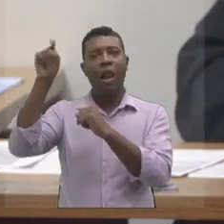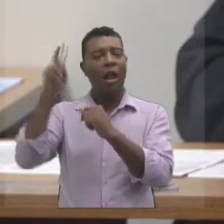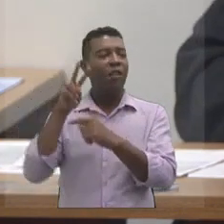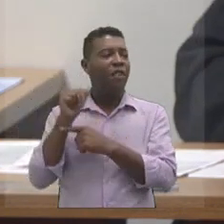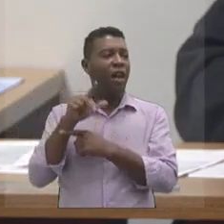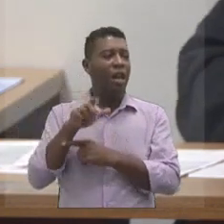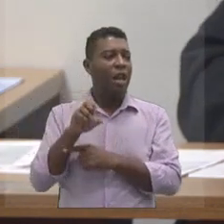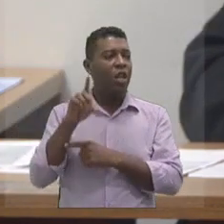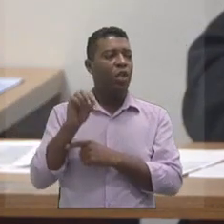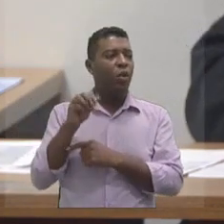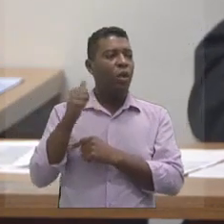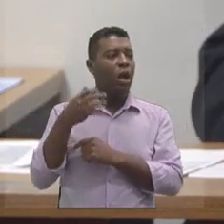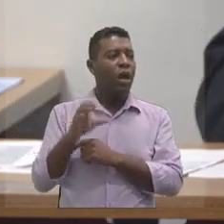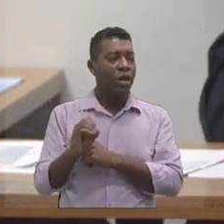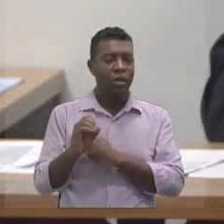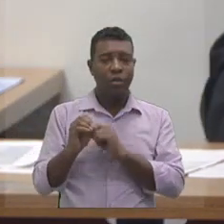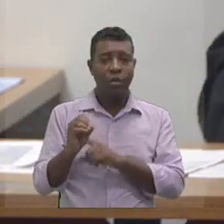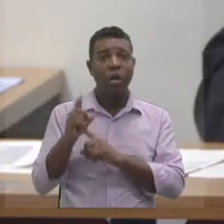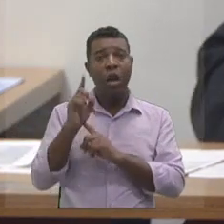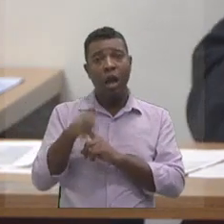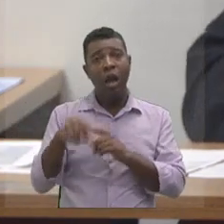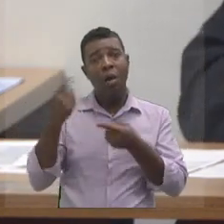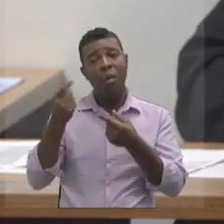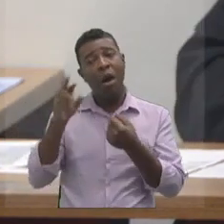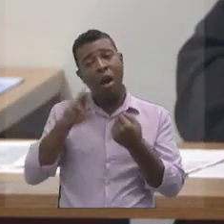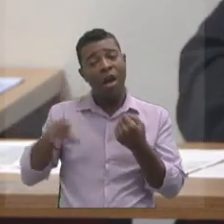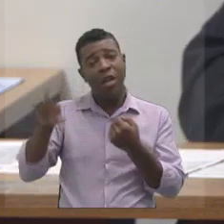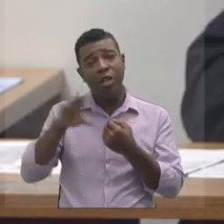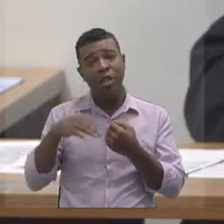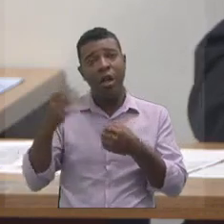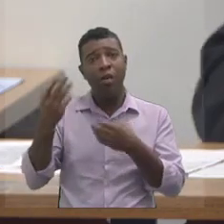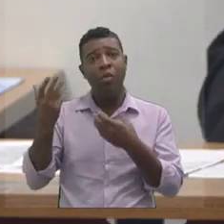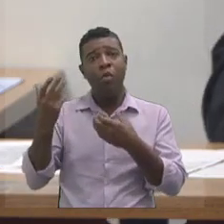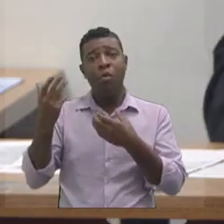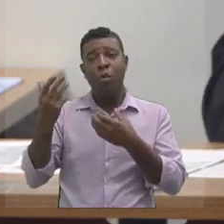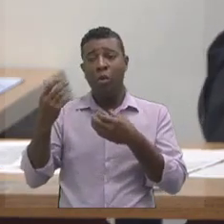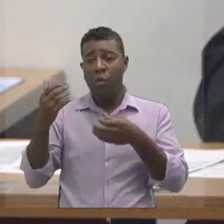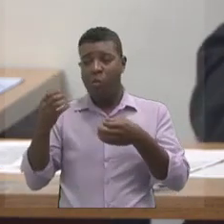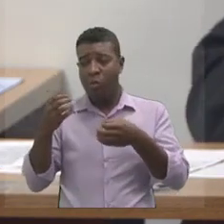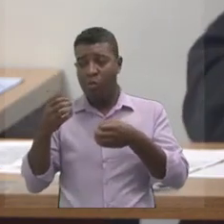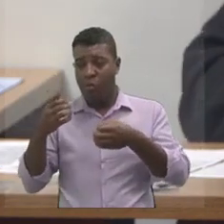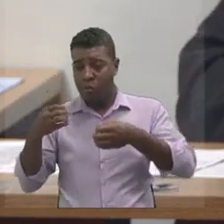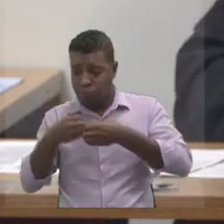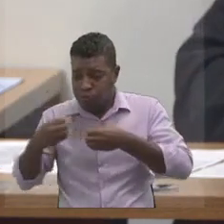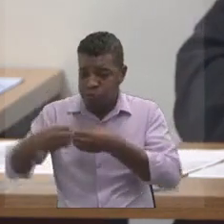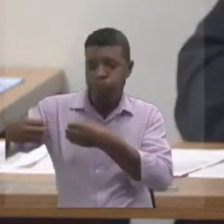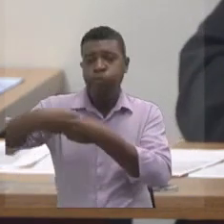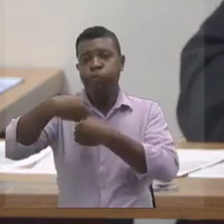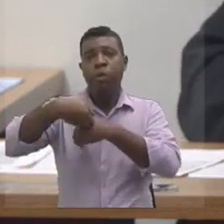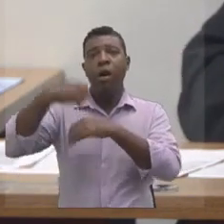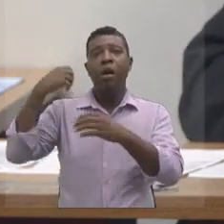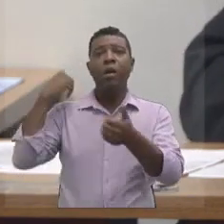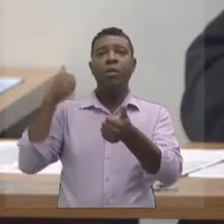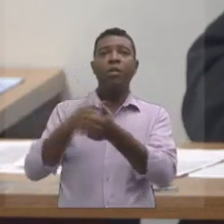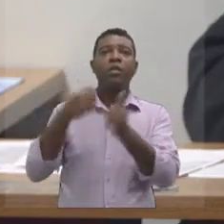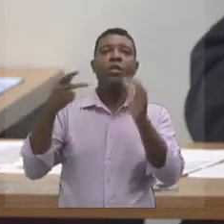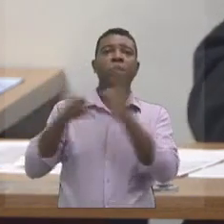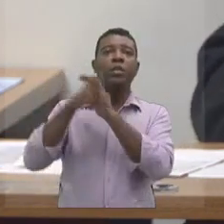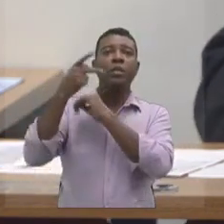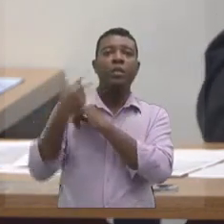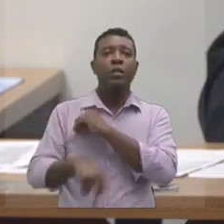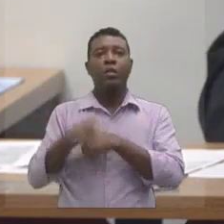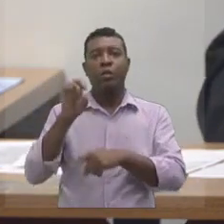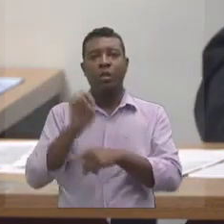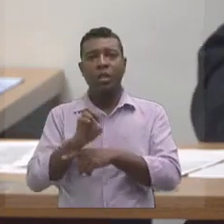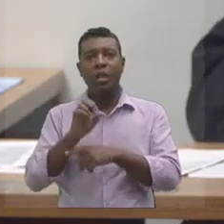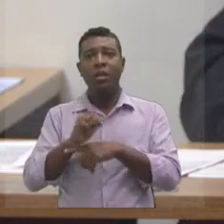uma região metropolitana e ser a segunda região metropolitana do Estado Eu gostaria muito de contar com apoio do